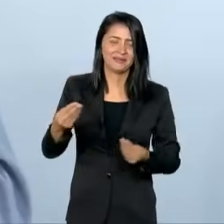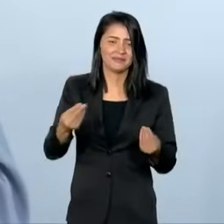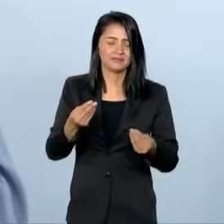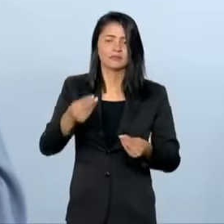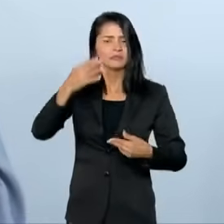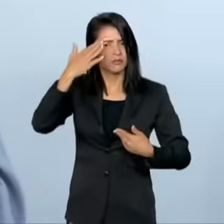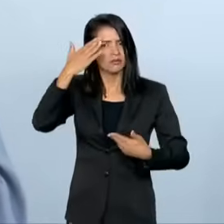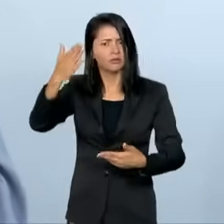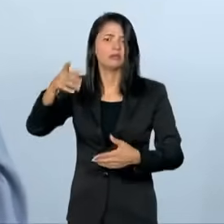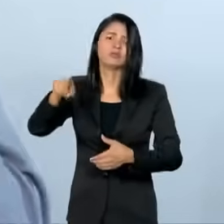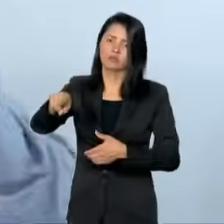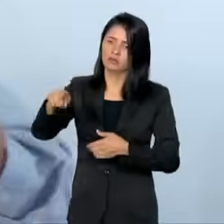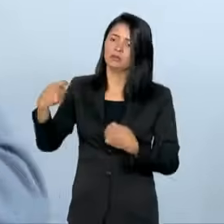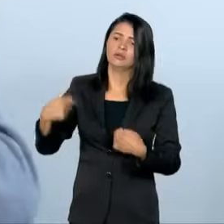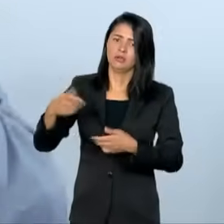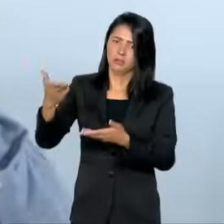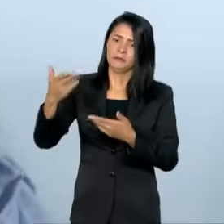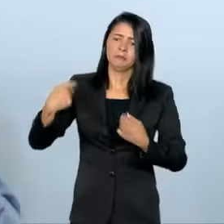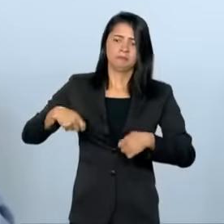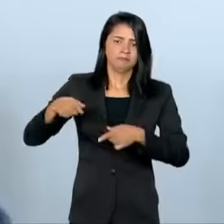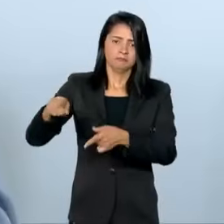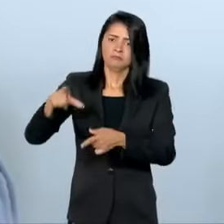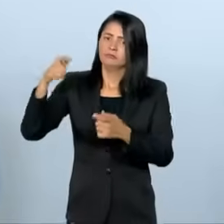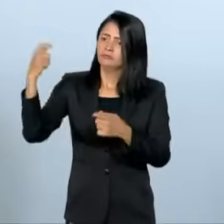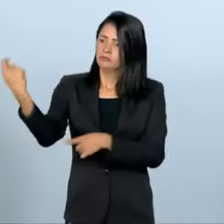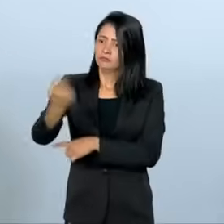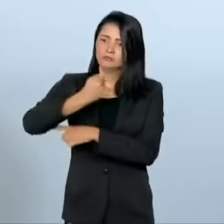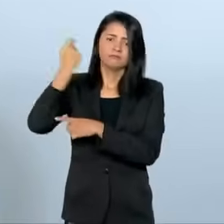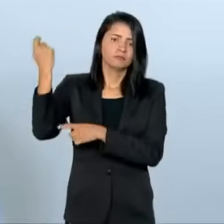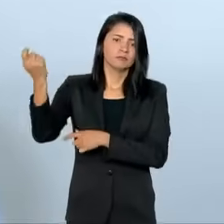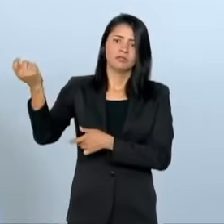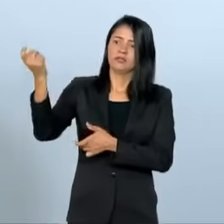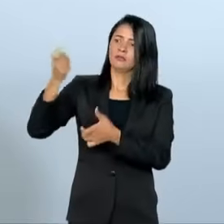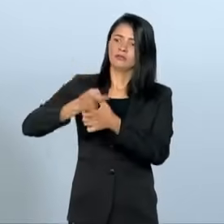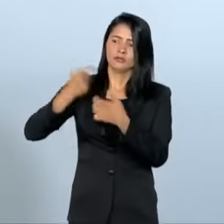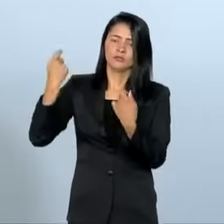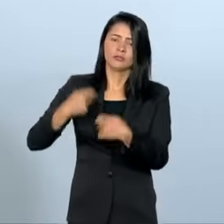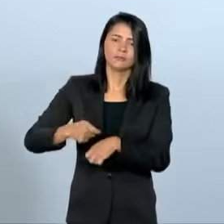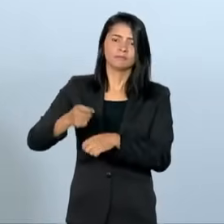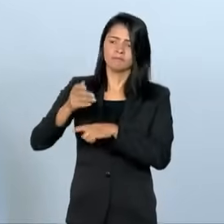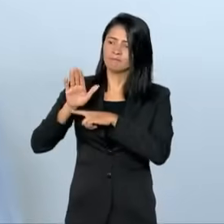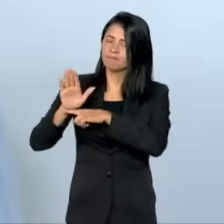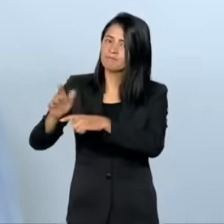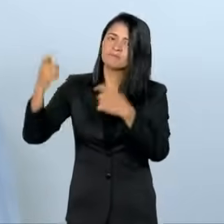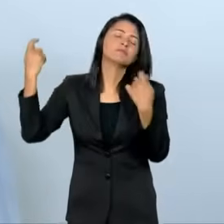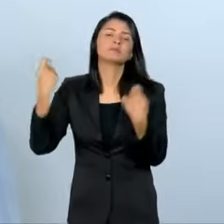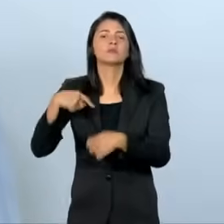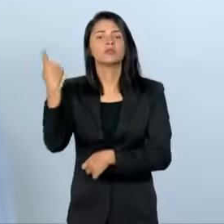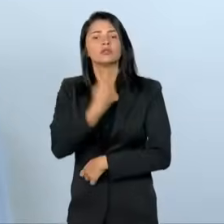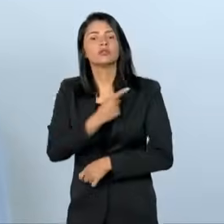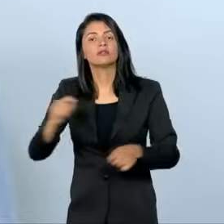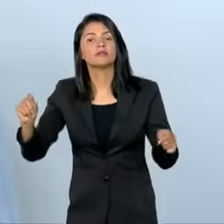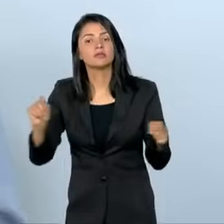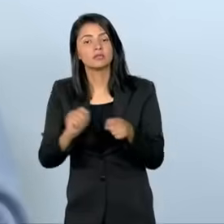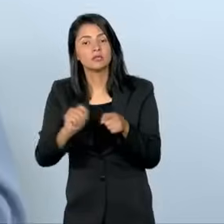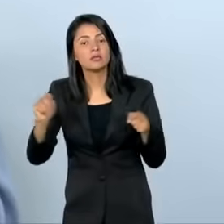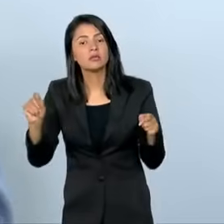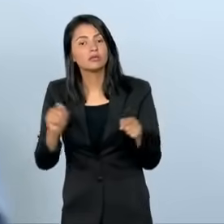ao Rio Grande do Sul, sob todos os aspectos, eu queria dizer ao povo gaúcho, o que nós estamos fazendo